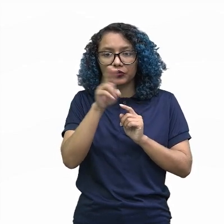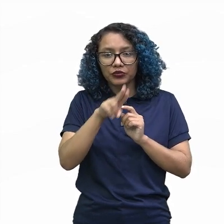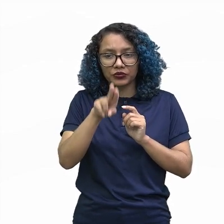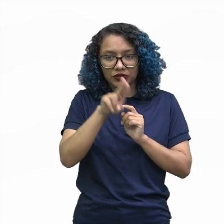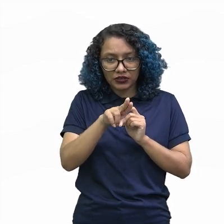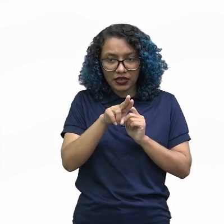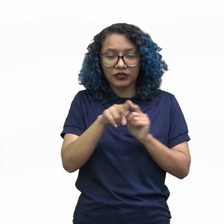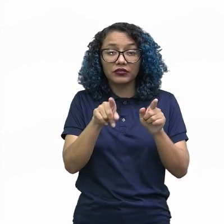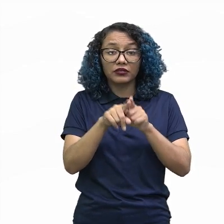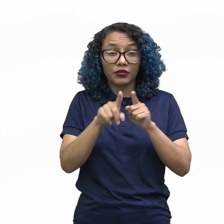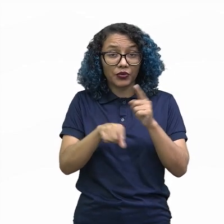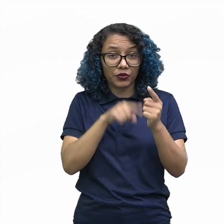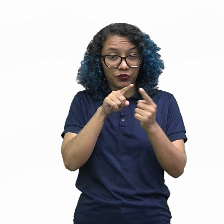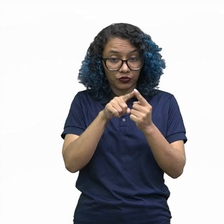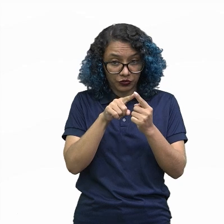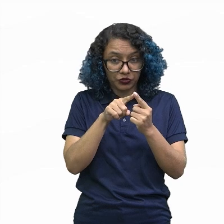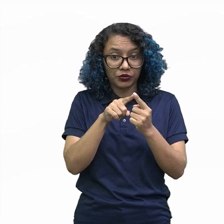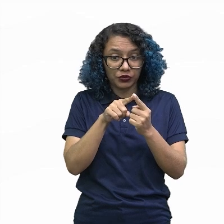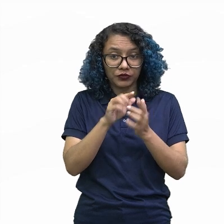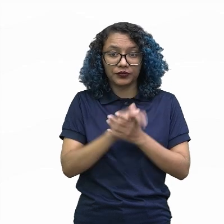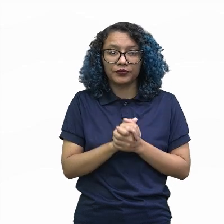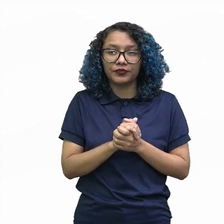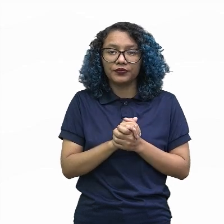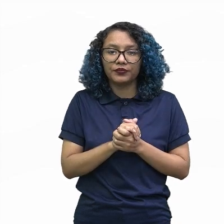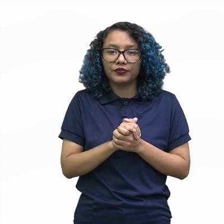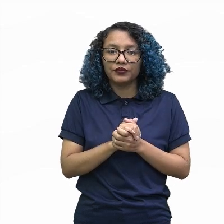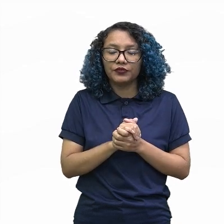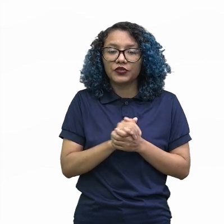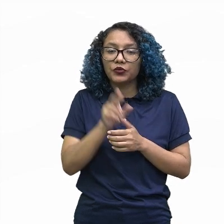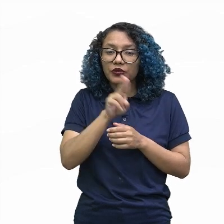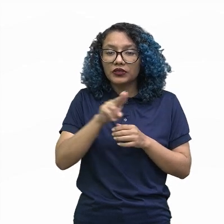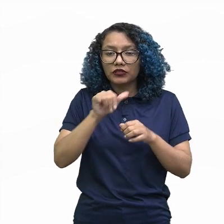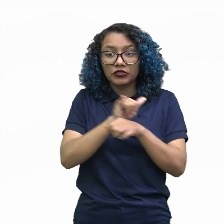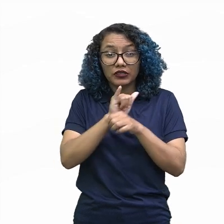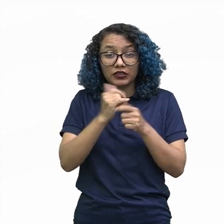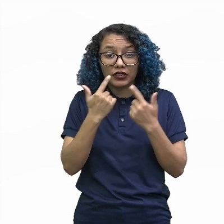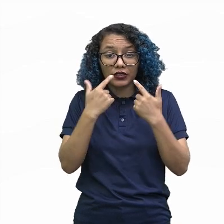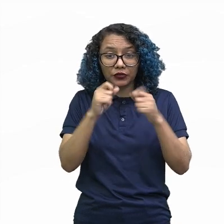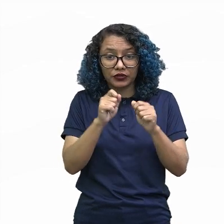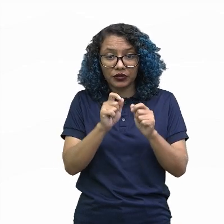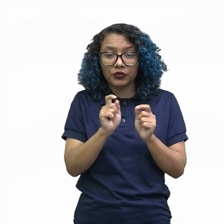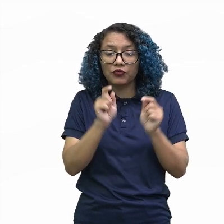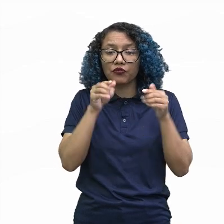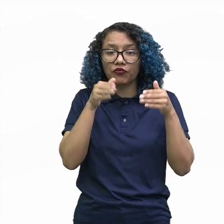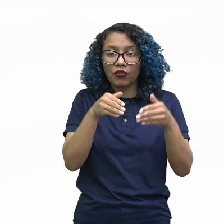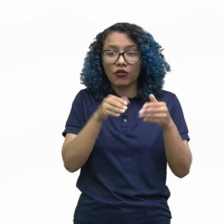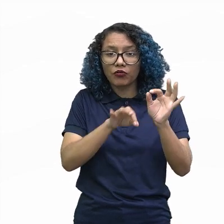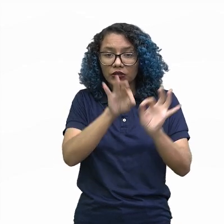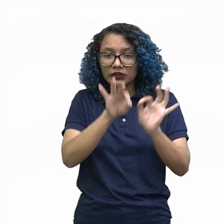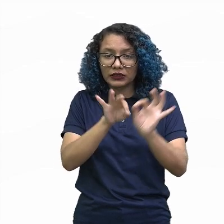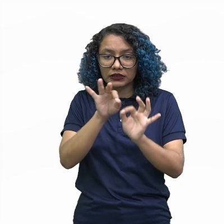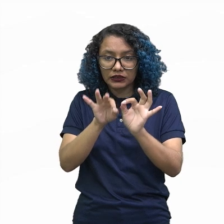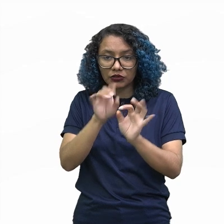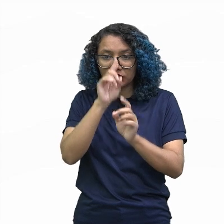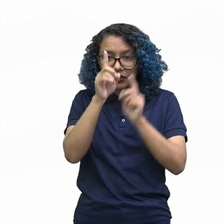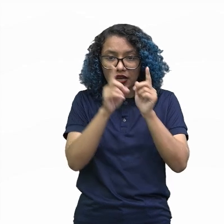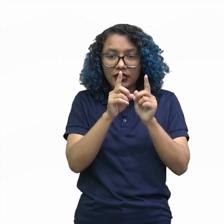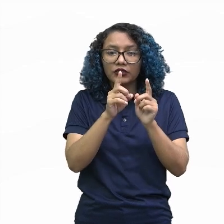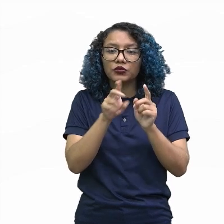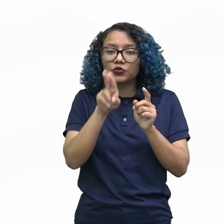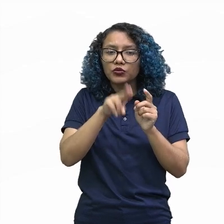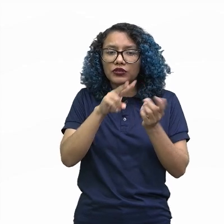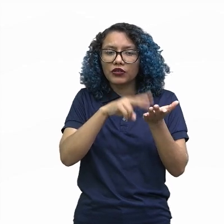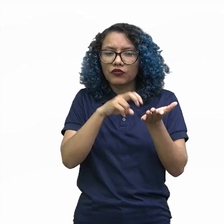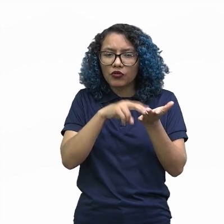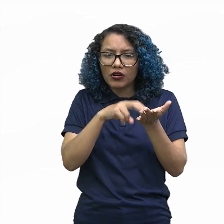argumentos utilizados e seus objetivos, na utilização de mecanismos linguísticos para articulação de